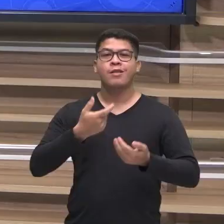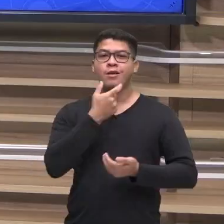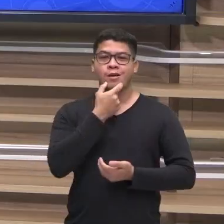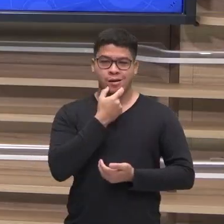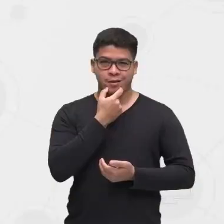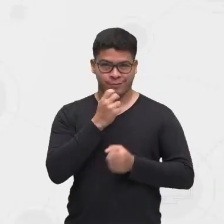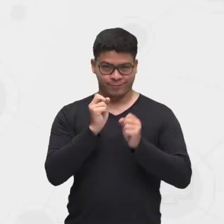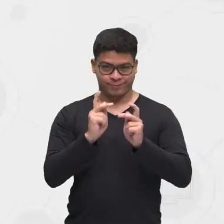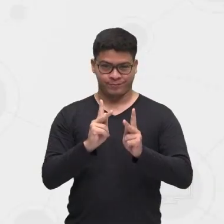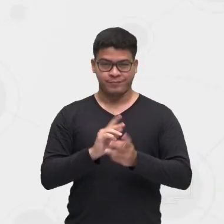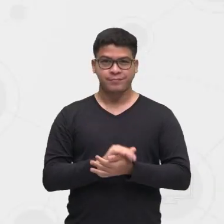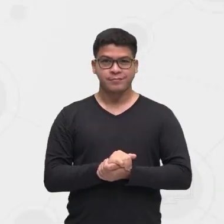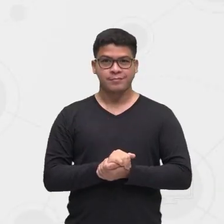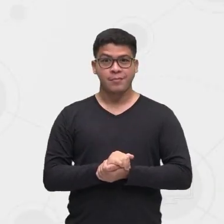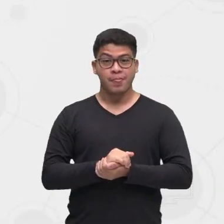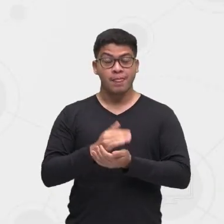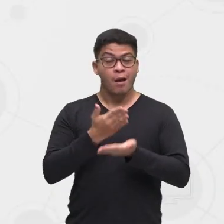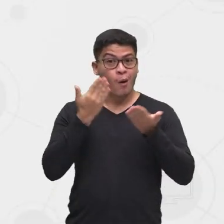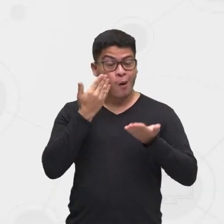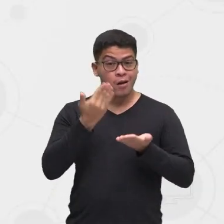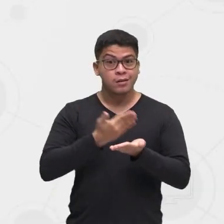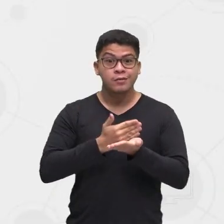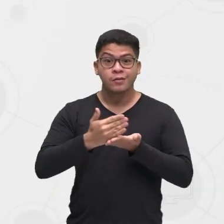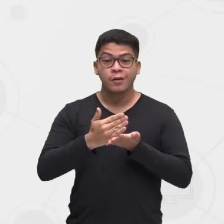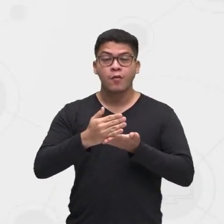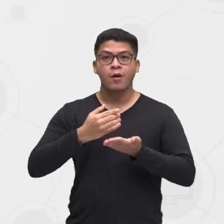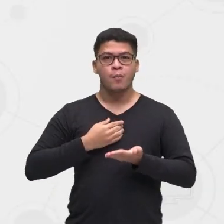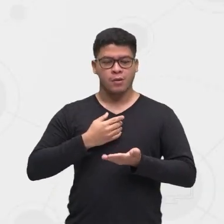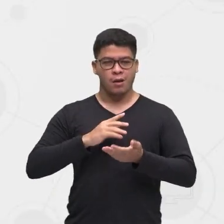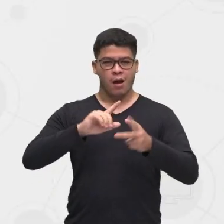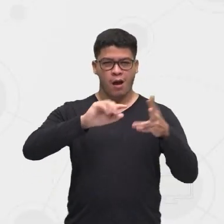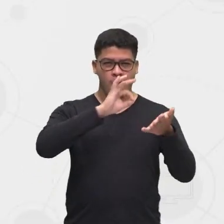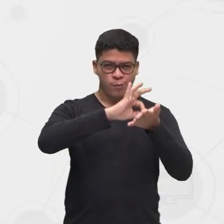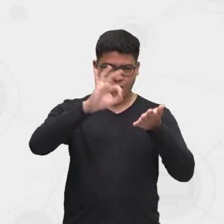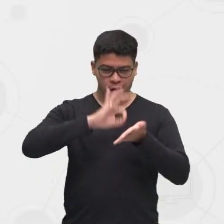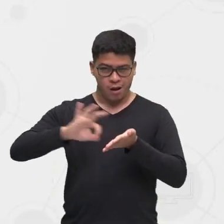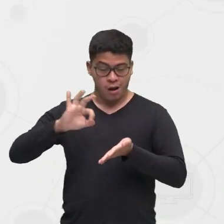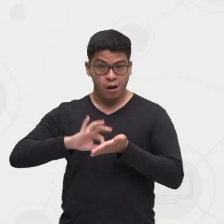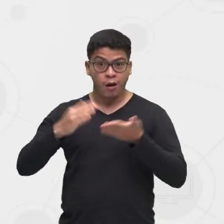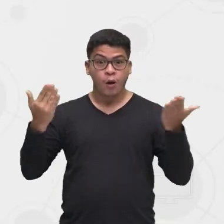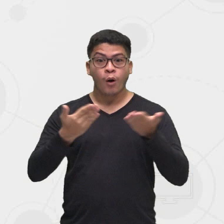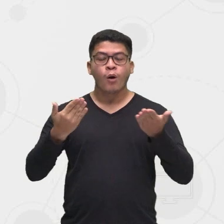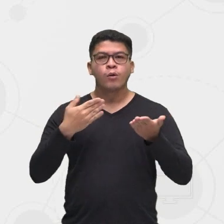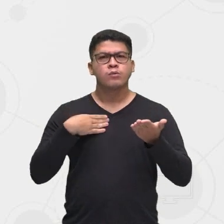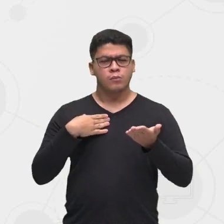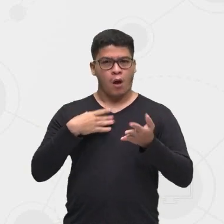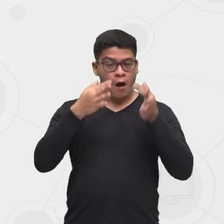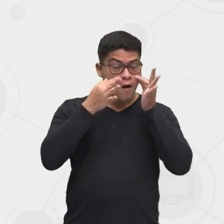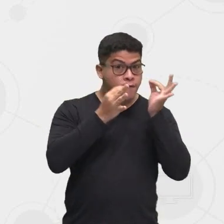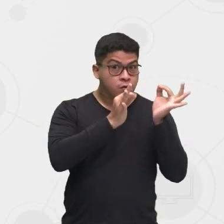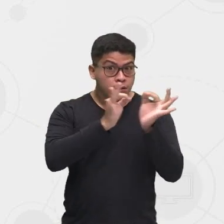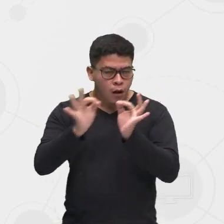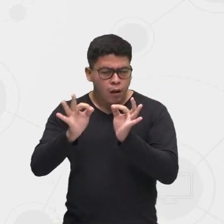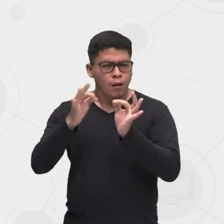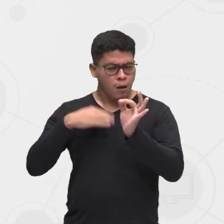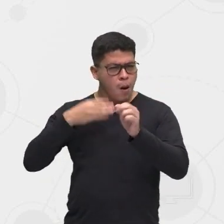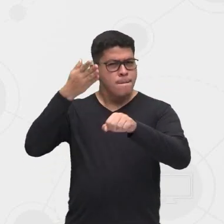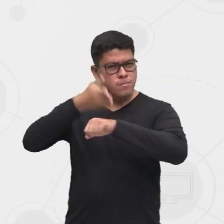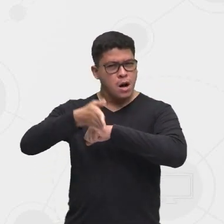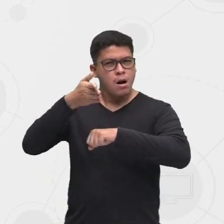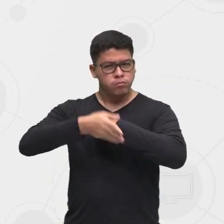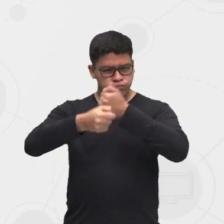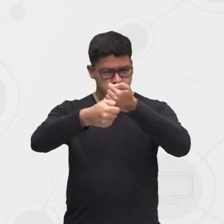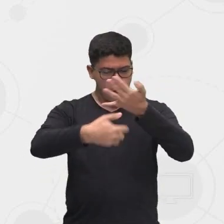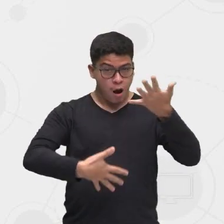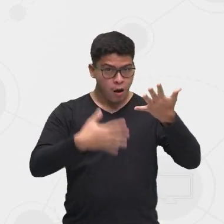exercitando de inglês. Bem, gente, hoje é a nossa correção, certo? Então peço que vocês fiquem atentos aí, participem bastante,